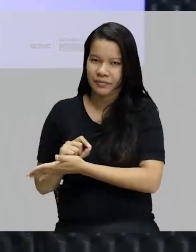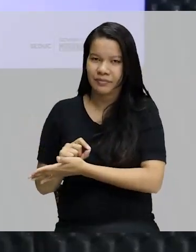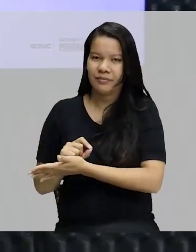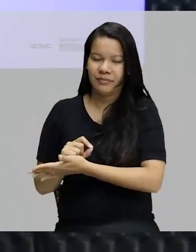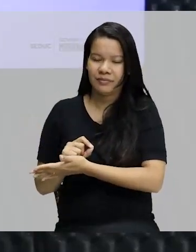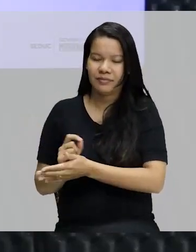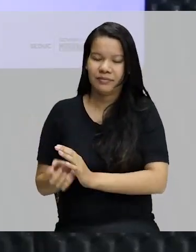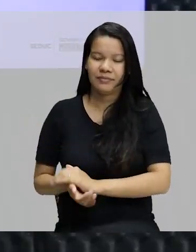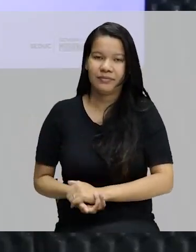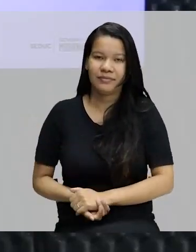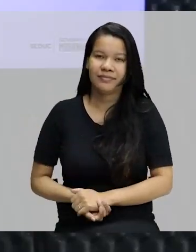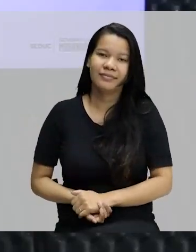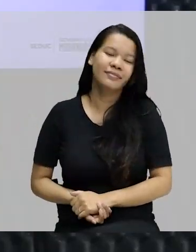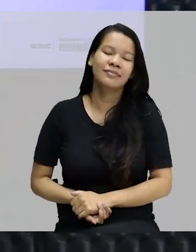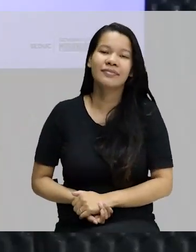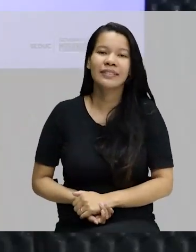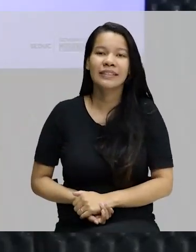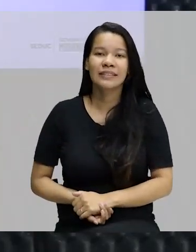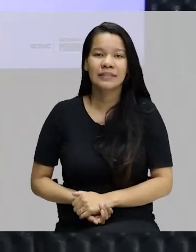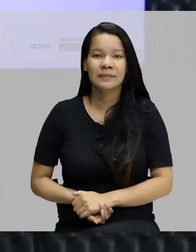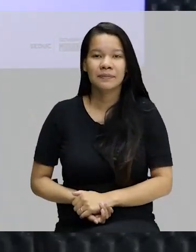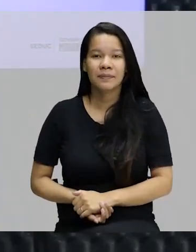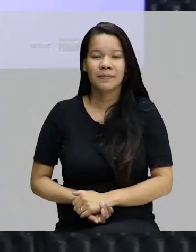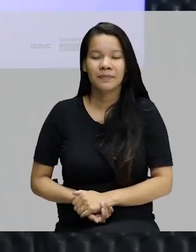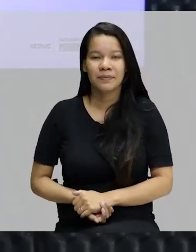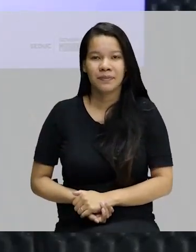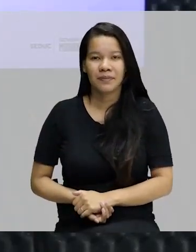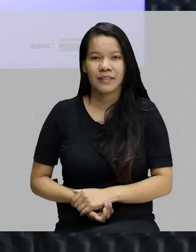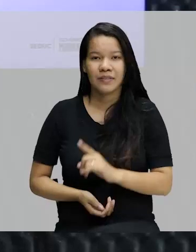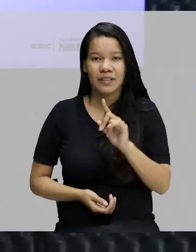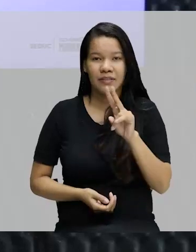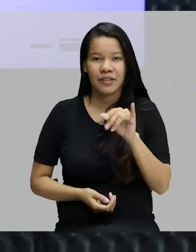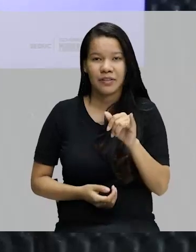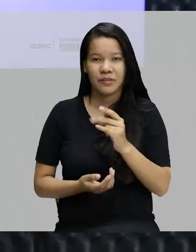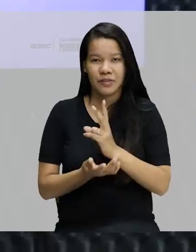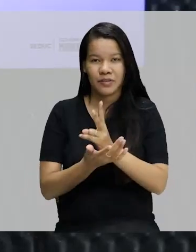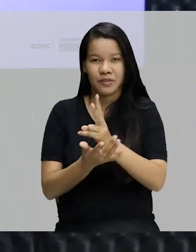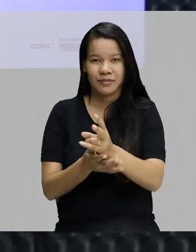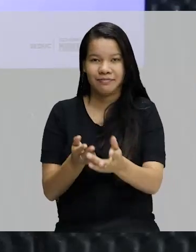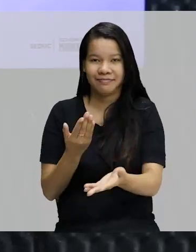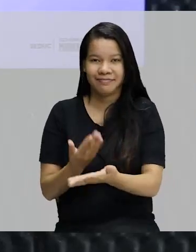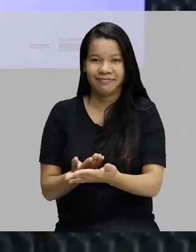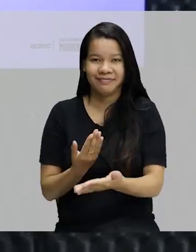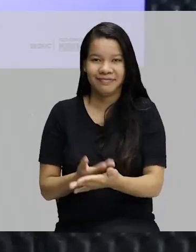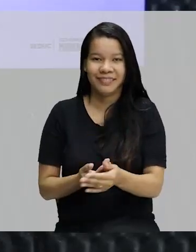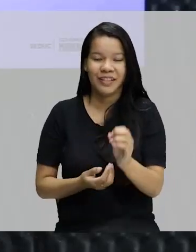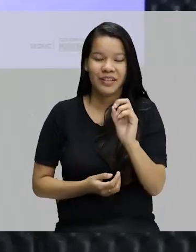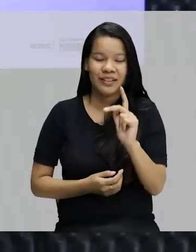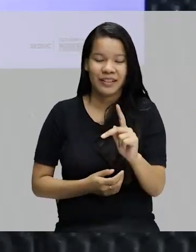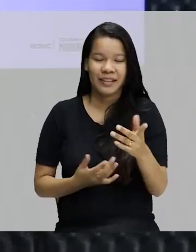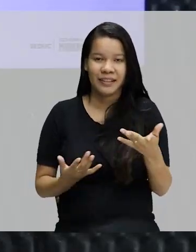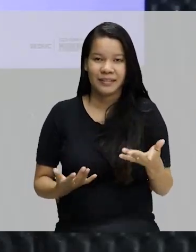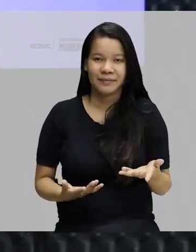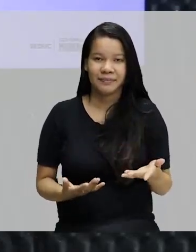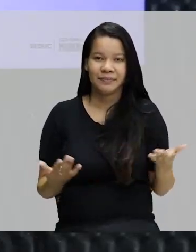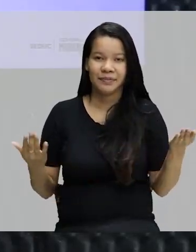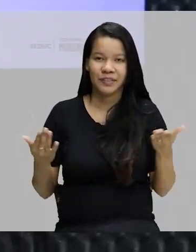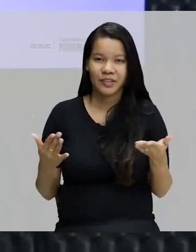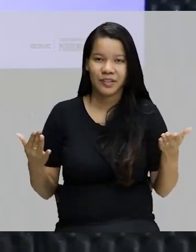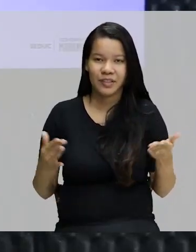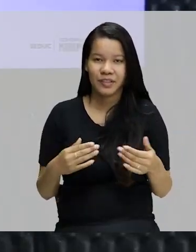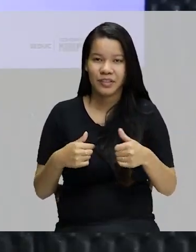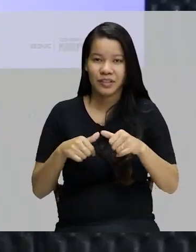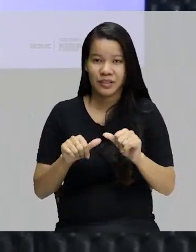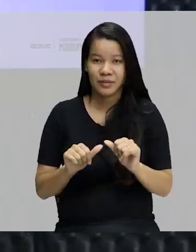atenção, printa a tela, passe para o caderno e você vai continuar com seus estudos. Show de bola? Bom, estamos em uma série